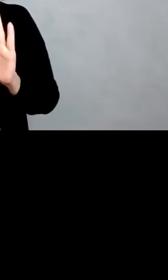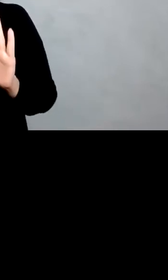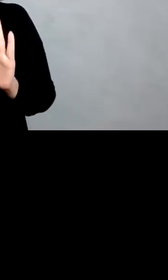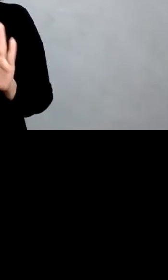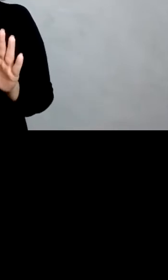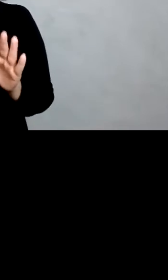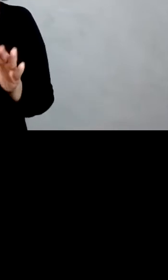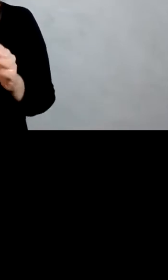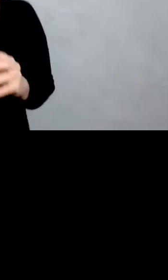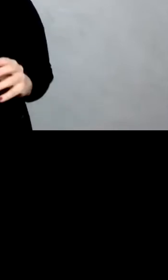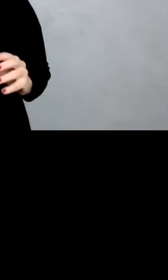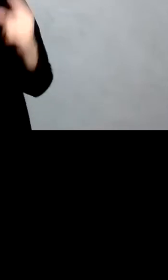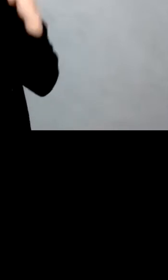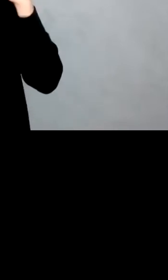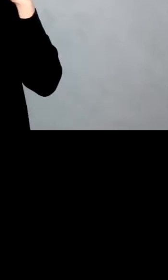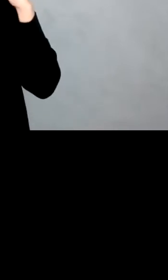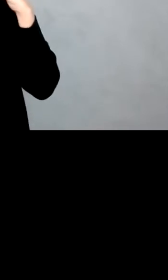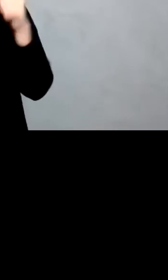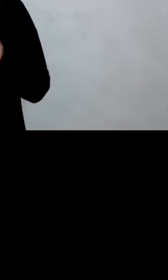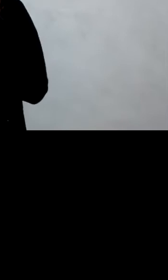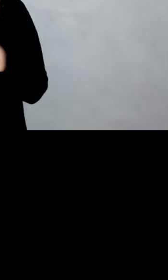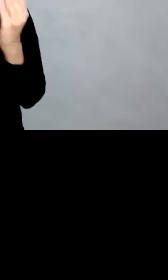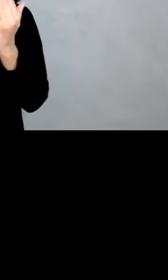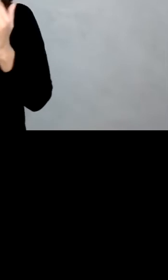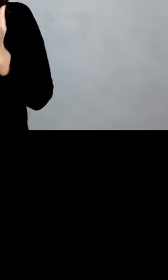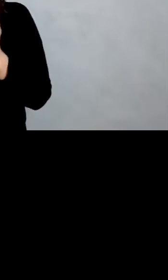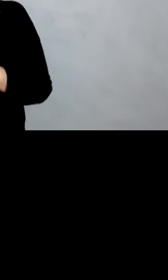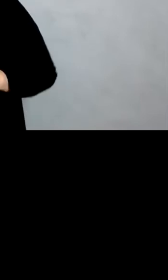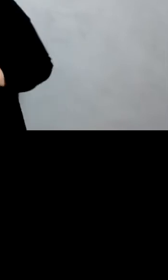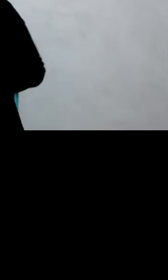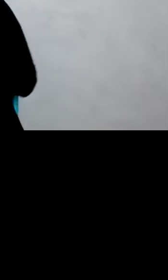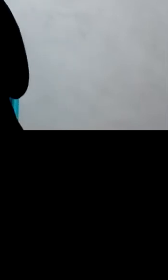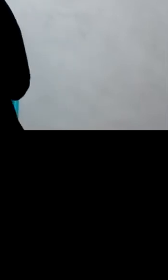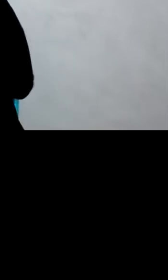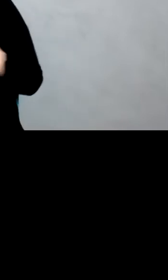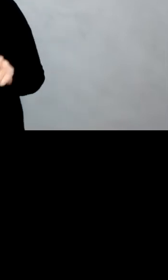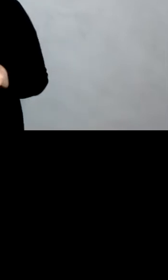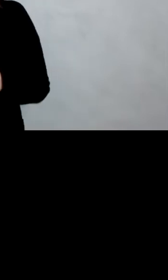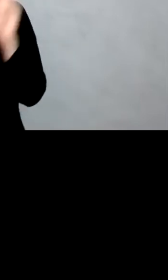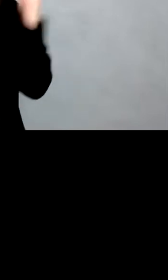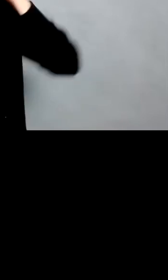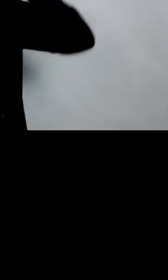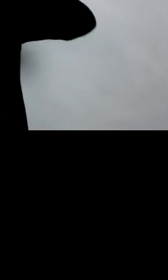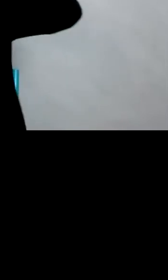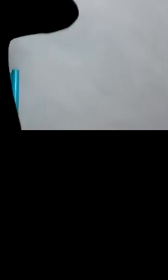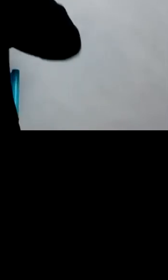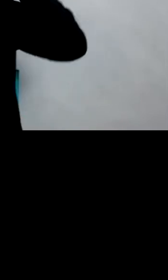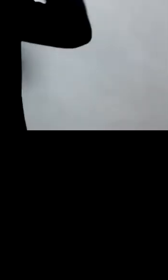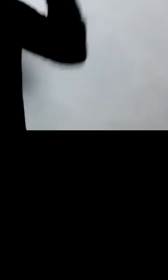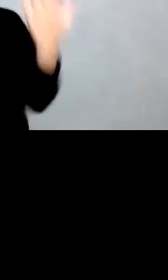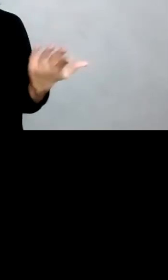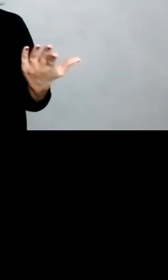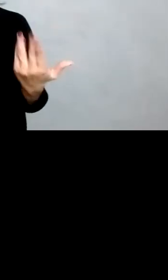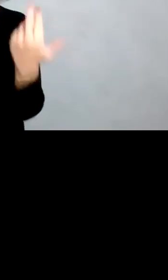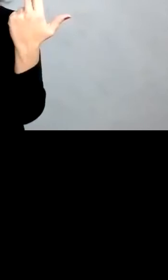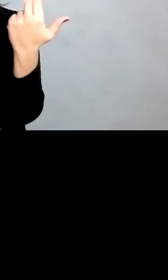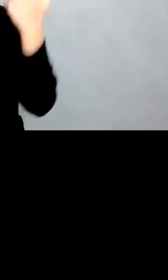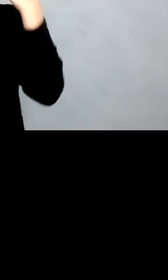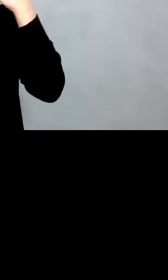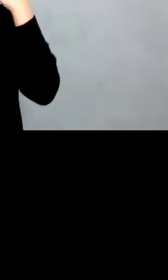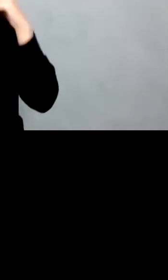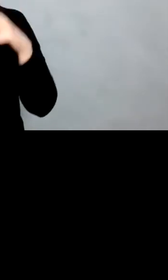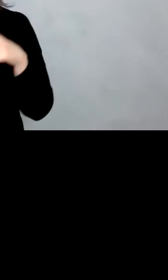né? É muito parecido com o alemão, né? O alemão também tem essa questão de juntar todo um raciocínio